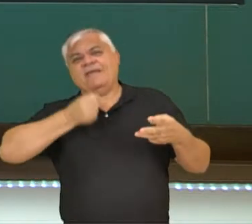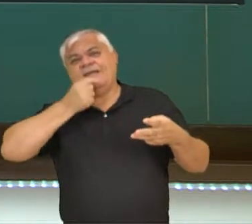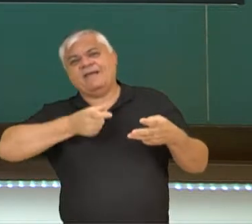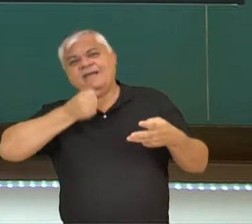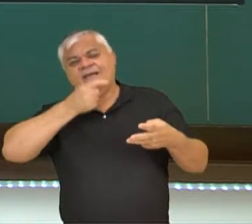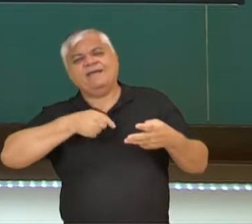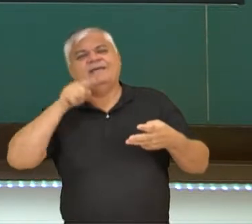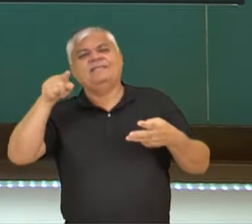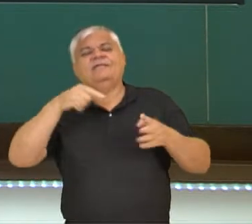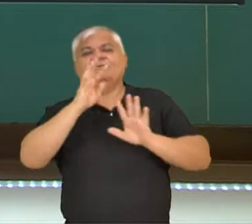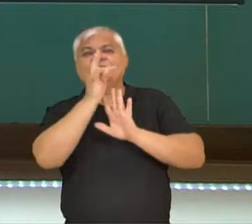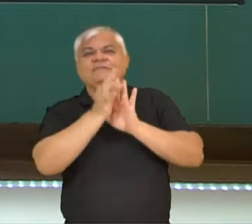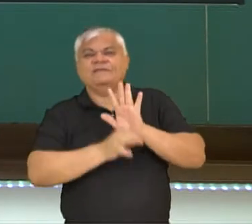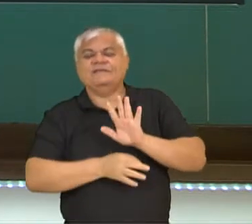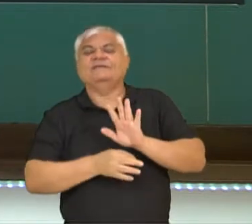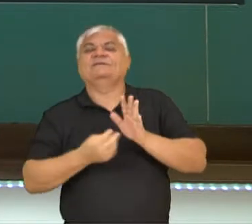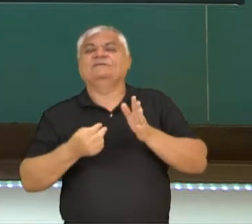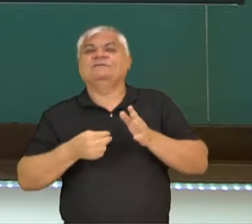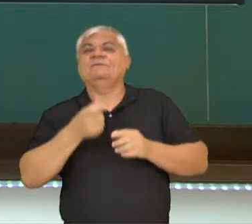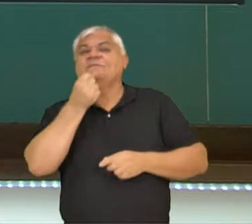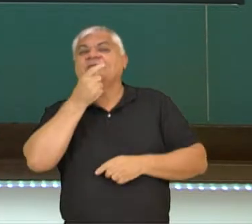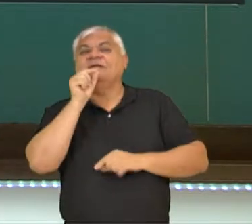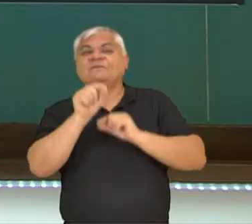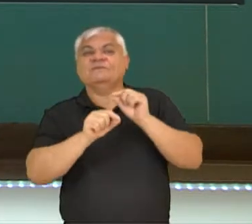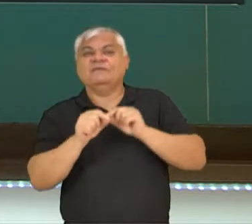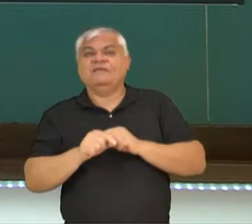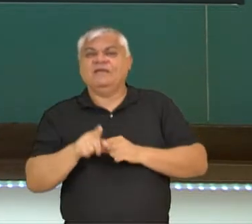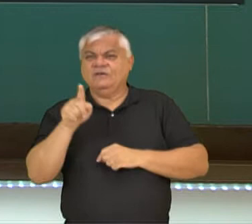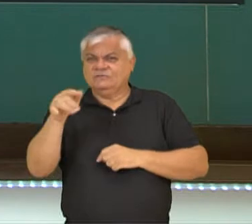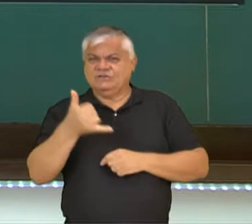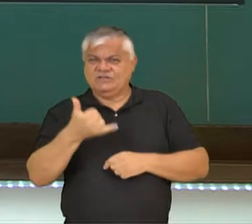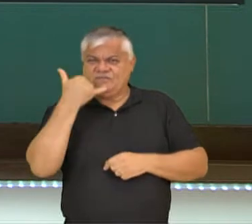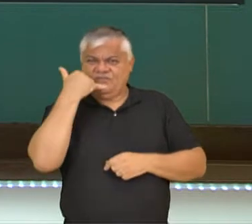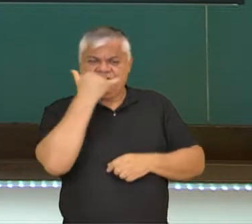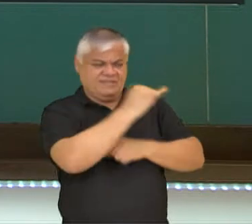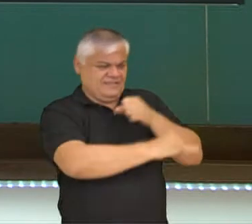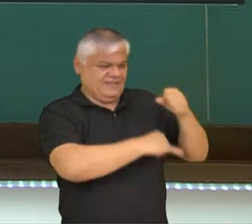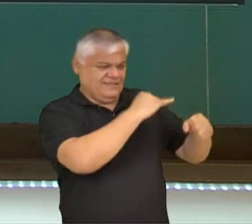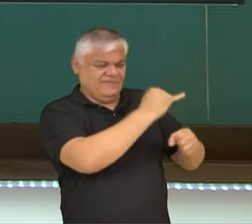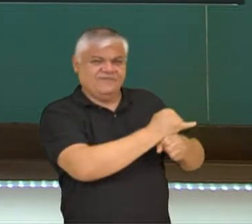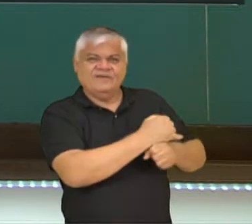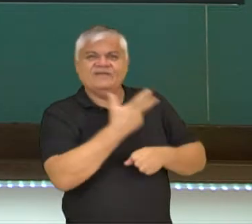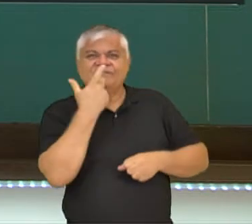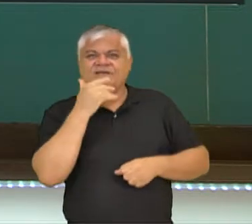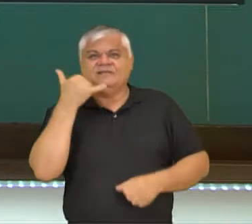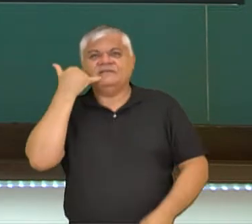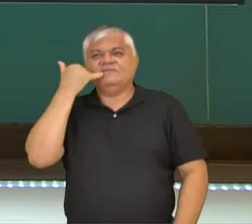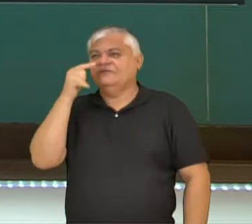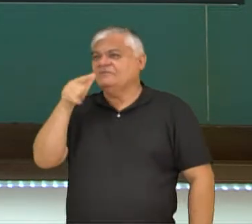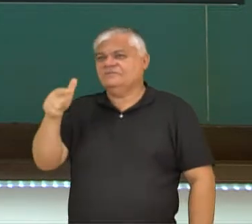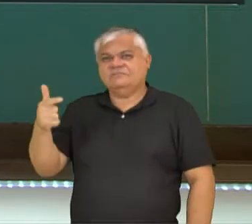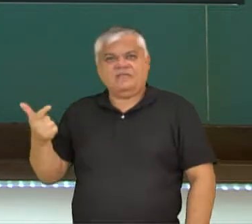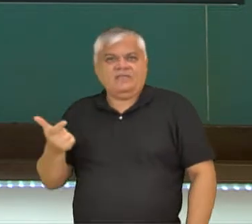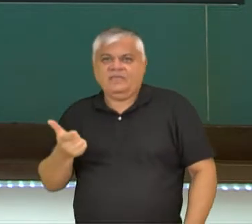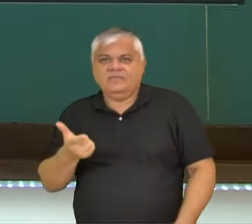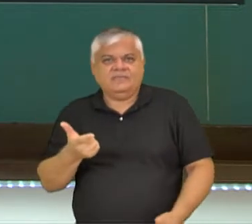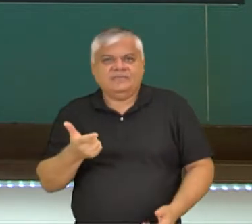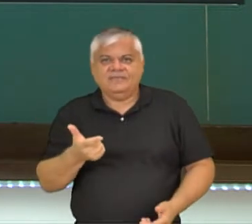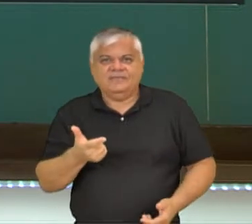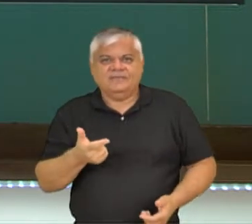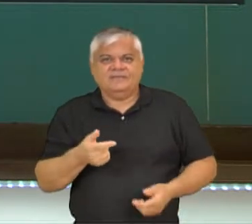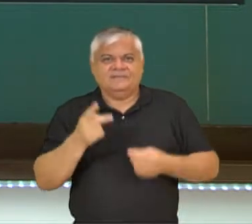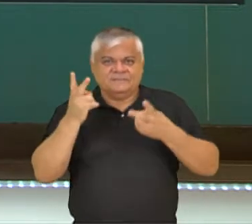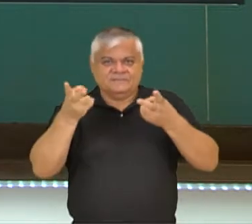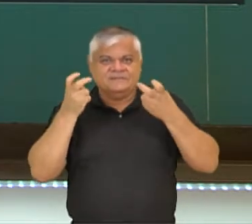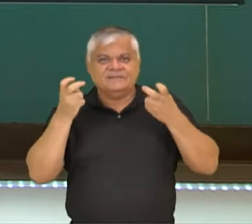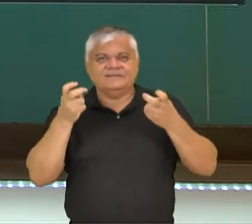é engraçado aqui no diálogo abaixo? O senhor não faz chamadas interurbanas? Eu não tenho telefone. Então perceba